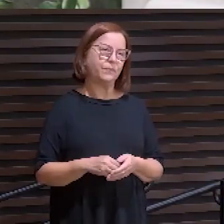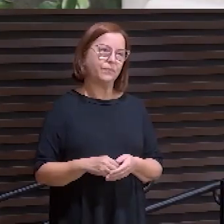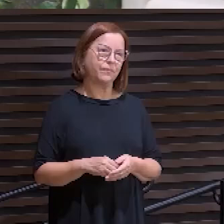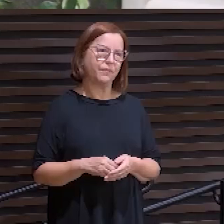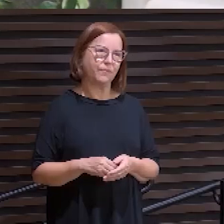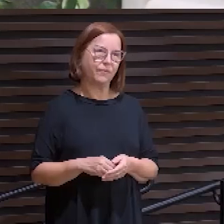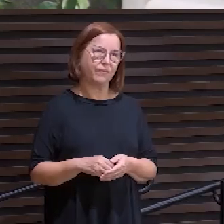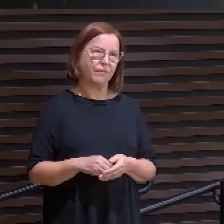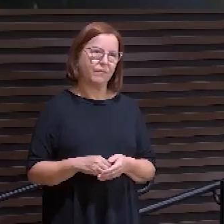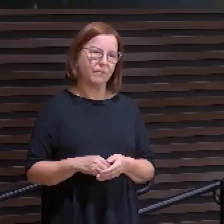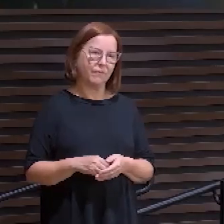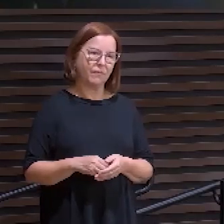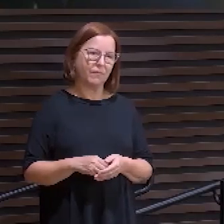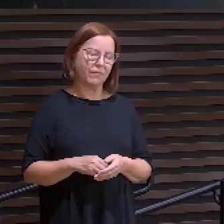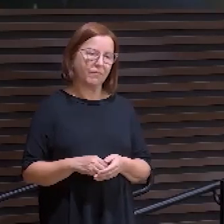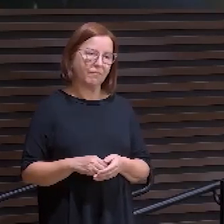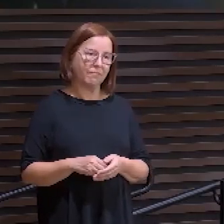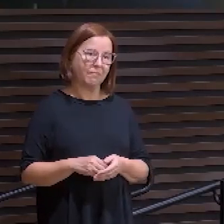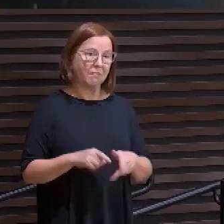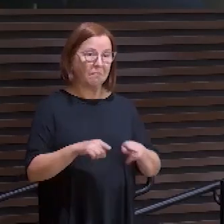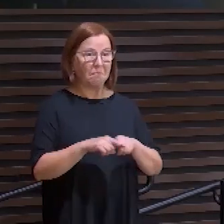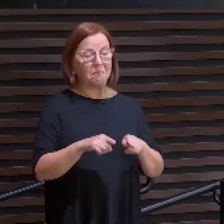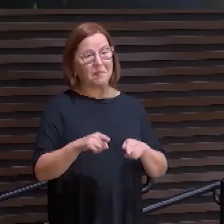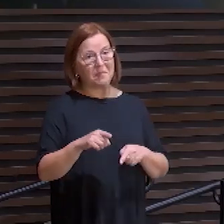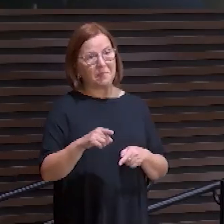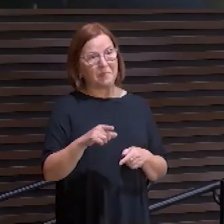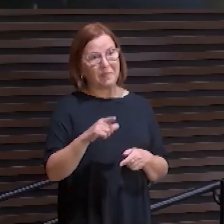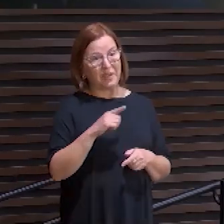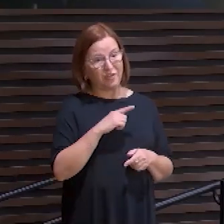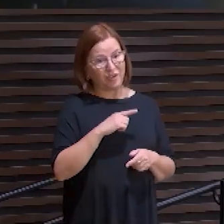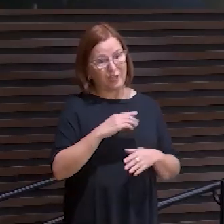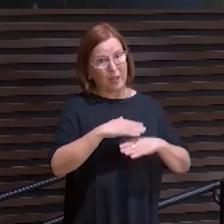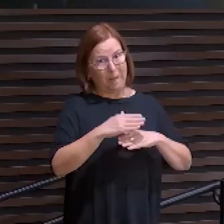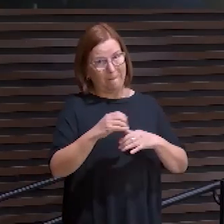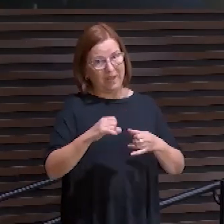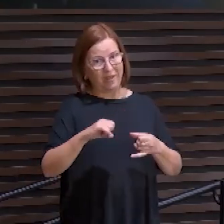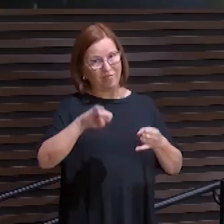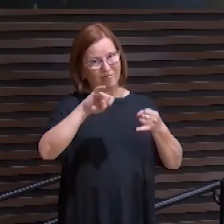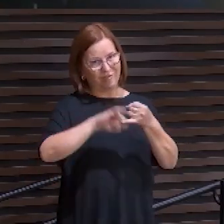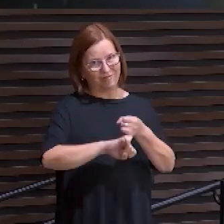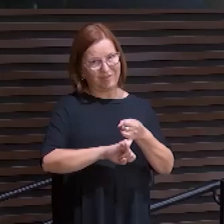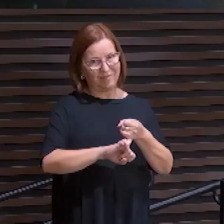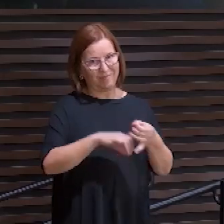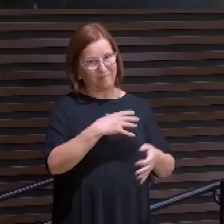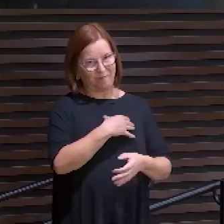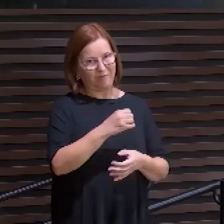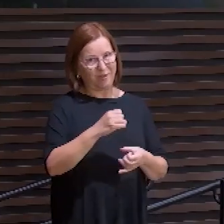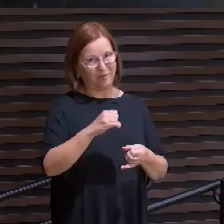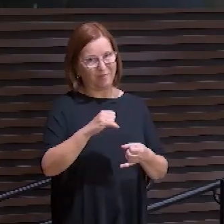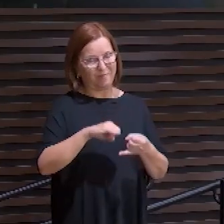Aforante os fora do relacionamento, fora do casamento.